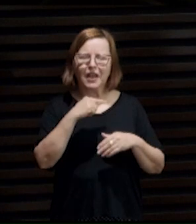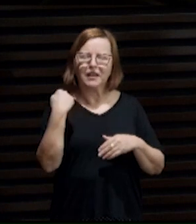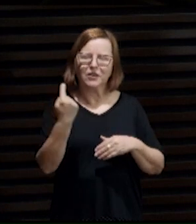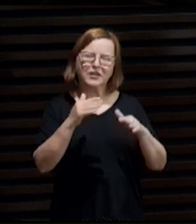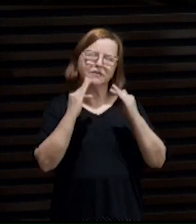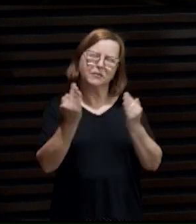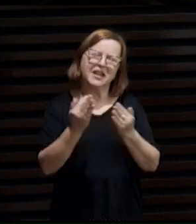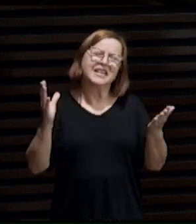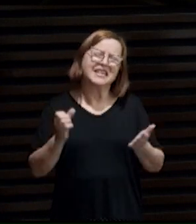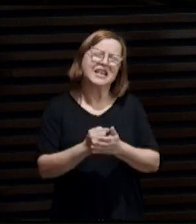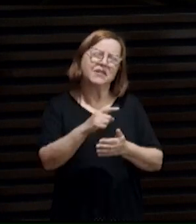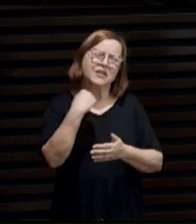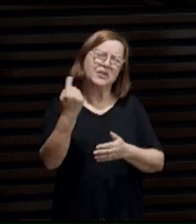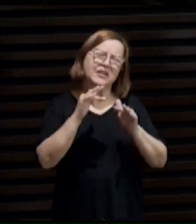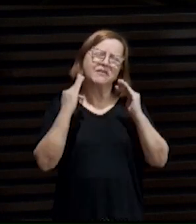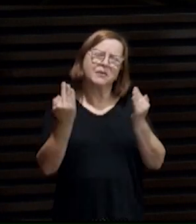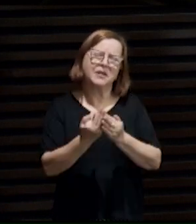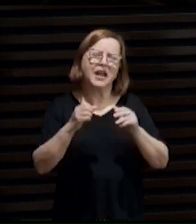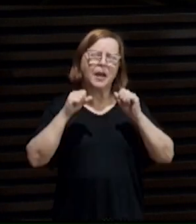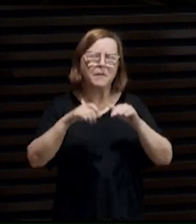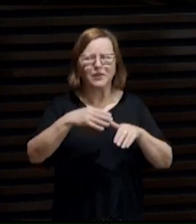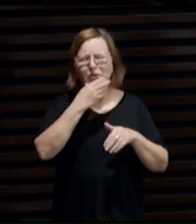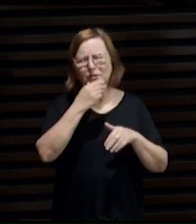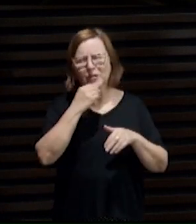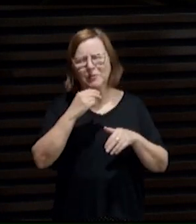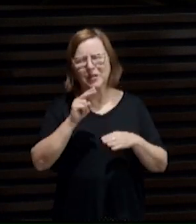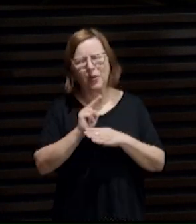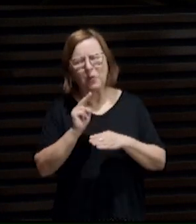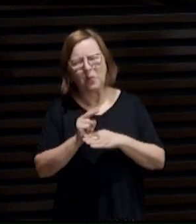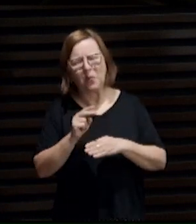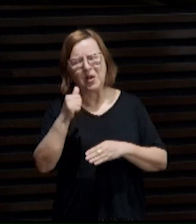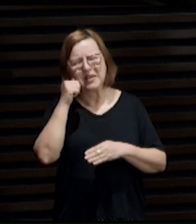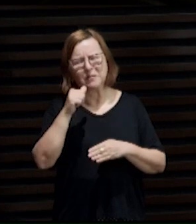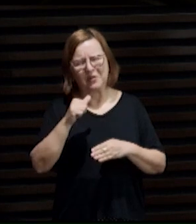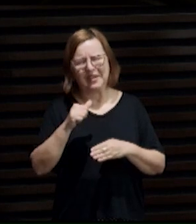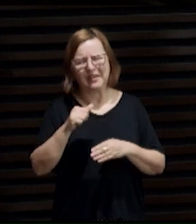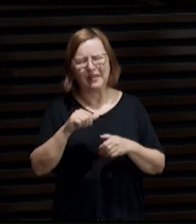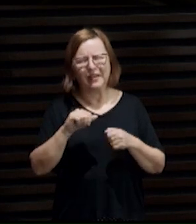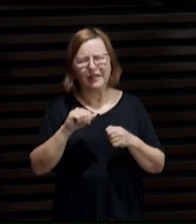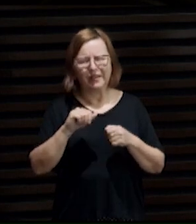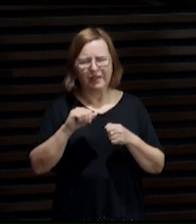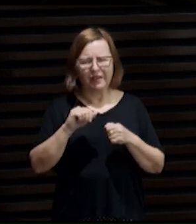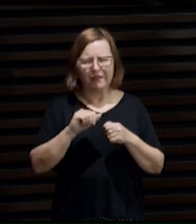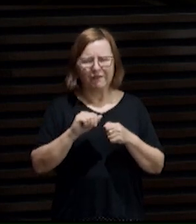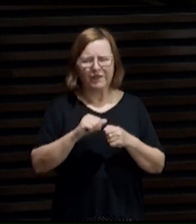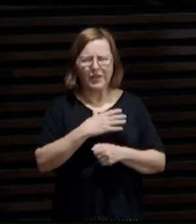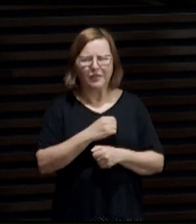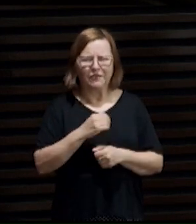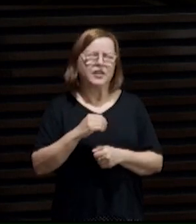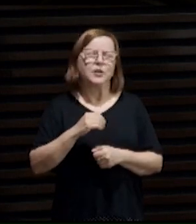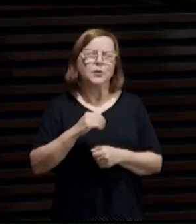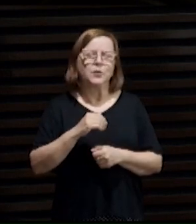famílias, abençoa estes homens, guarda estas mulheres, faz obediente o coração de cada filho, para